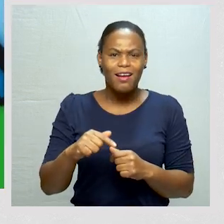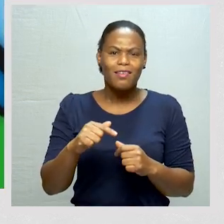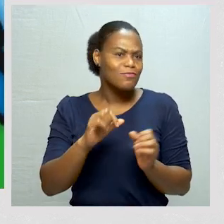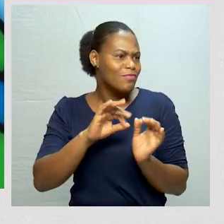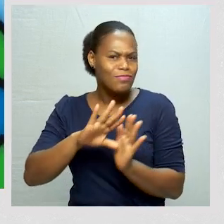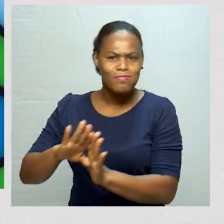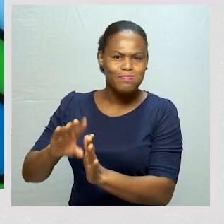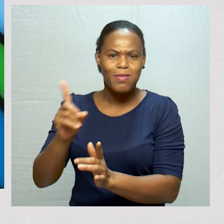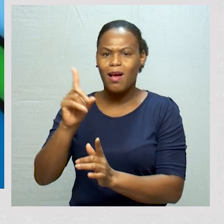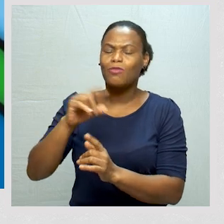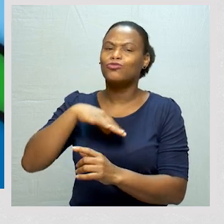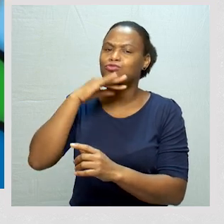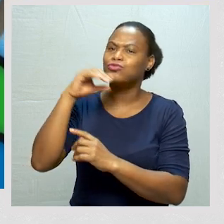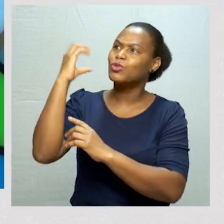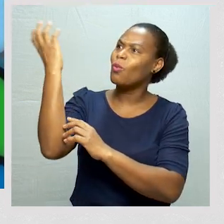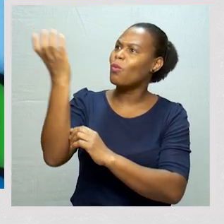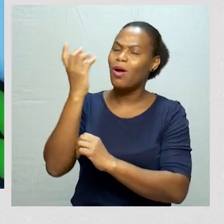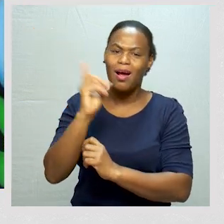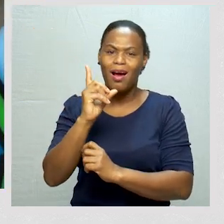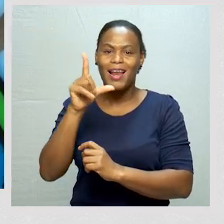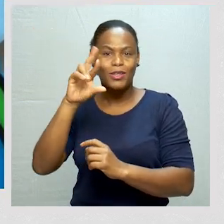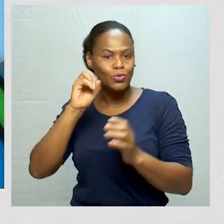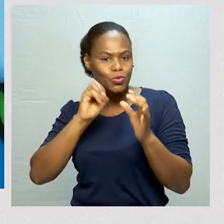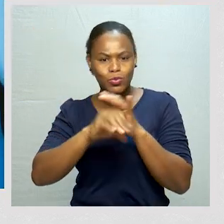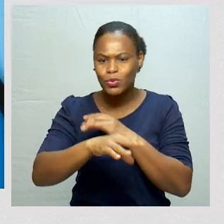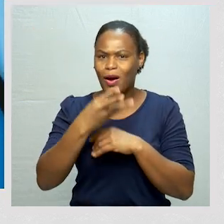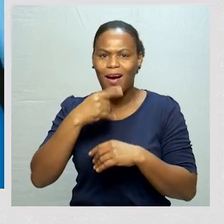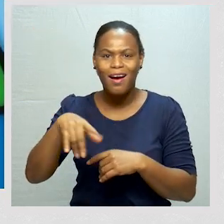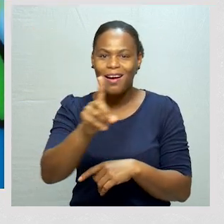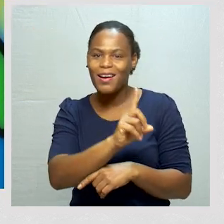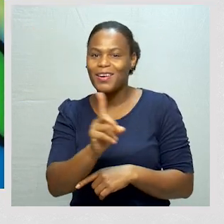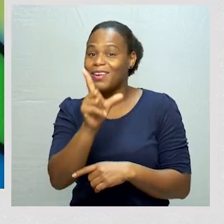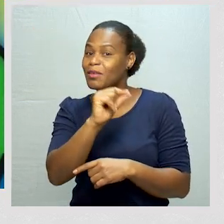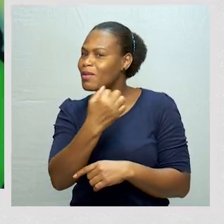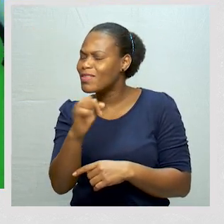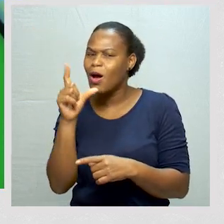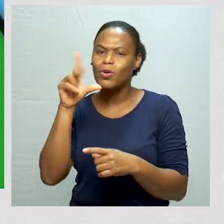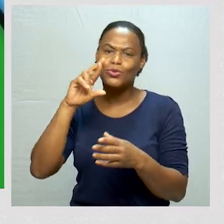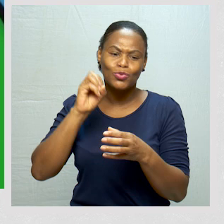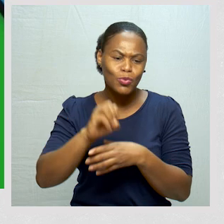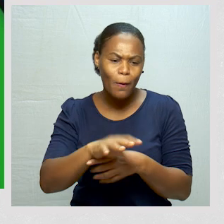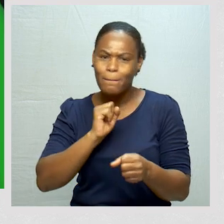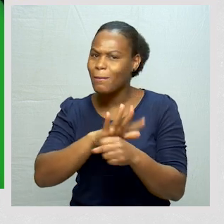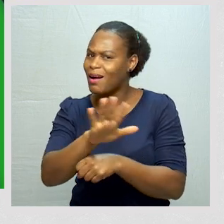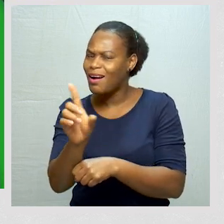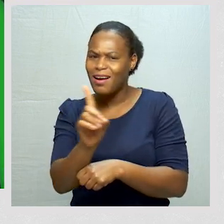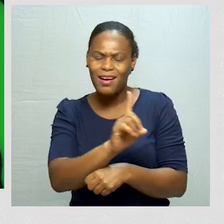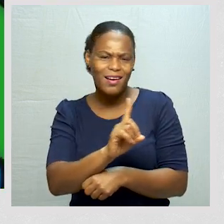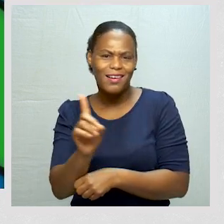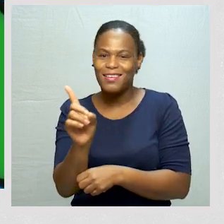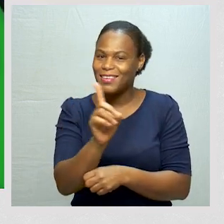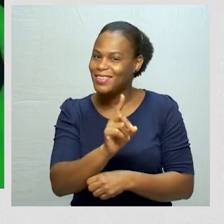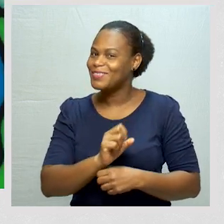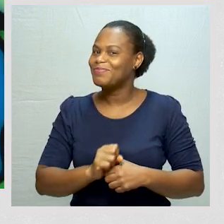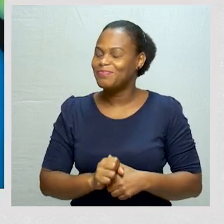Temos de deixar de poluir, não deitar lixo para o chão, não deitar lixo no